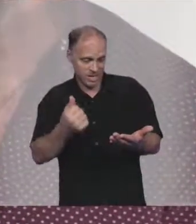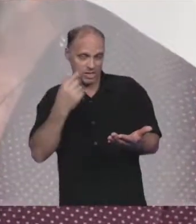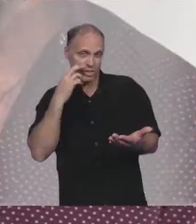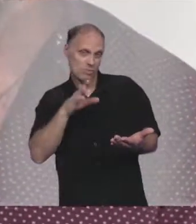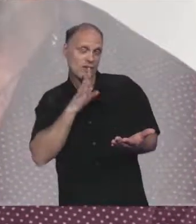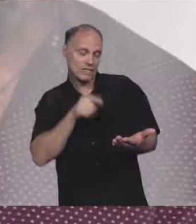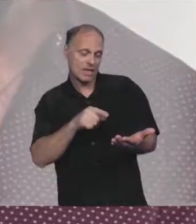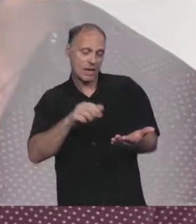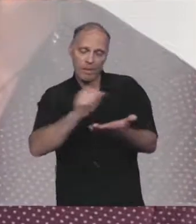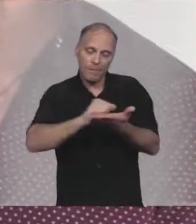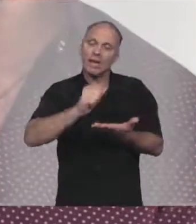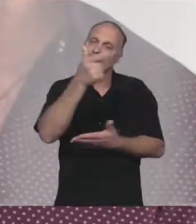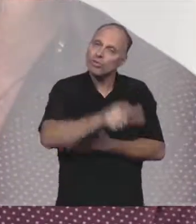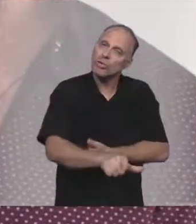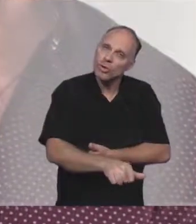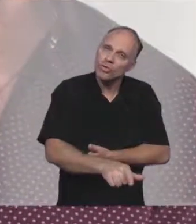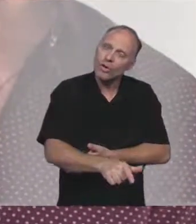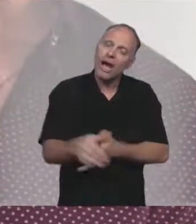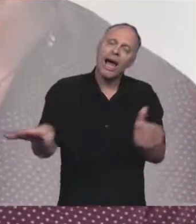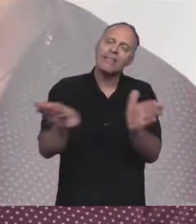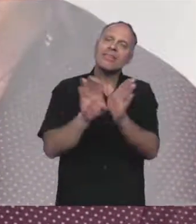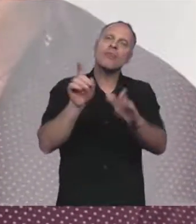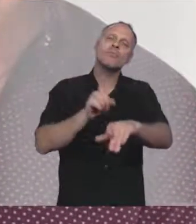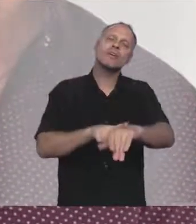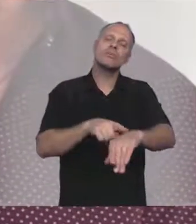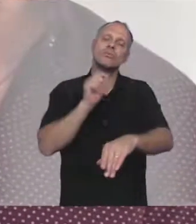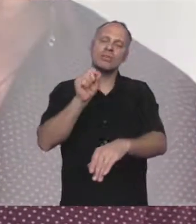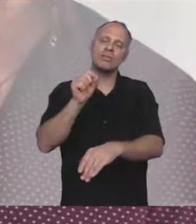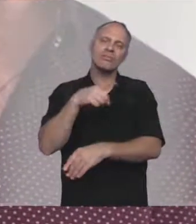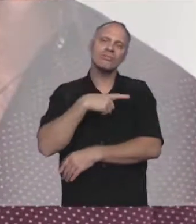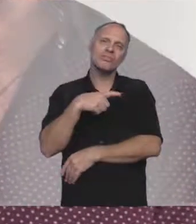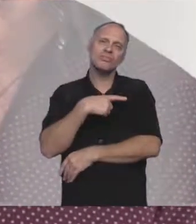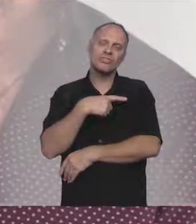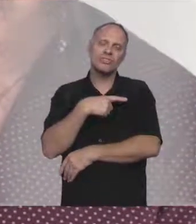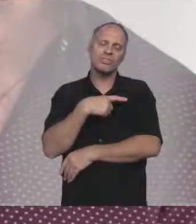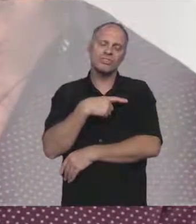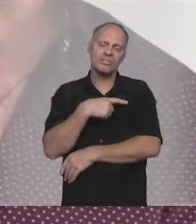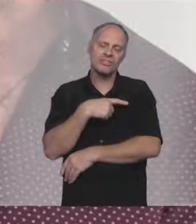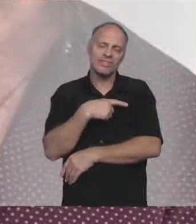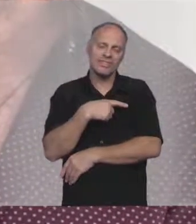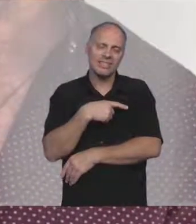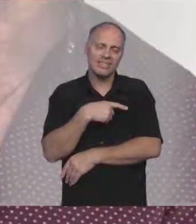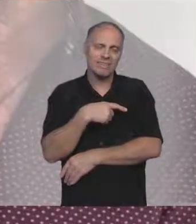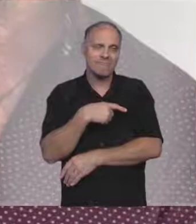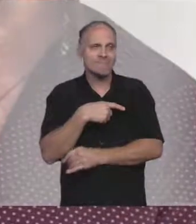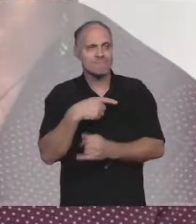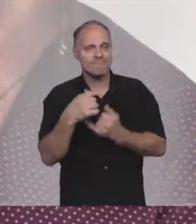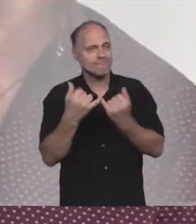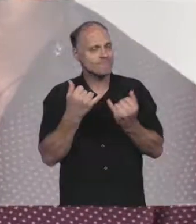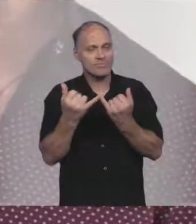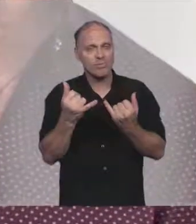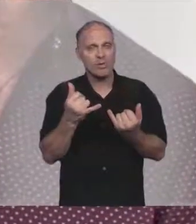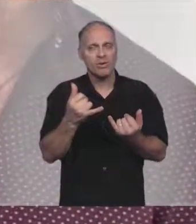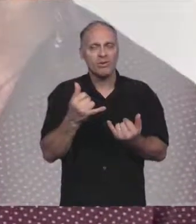reconhecível, eu apagava de novo, até que chegou um momento em que eu tinha mais